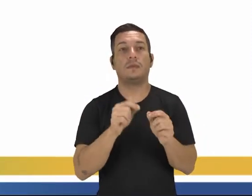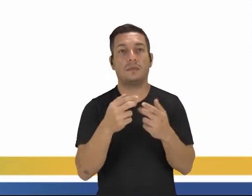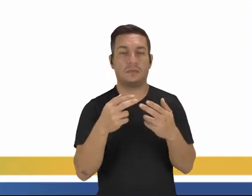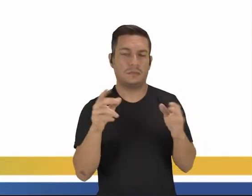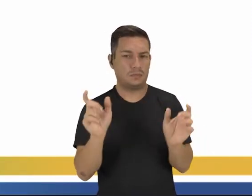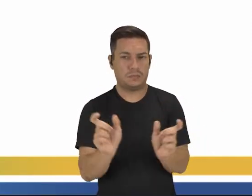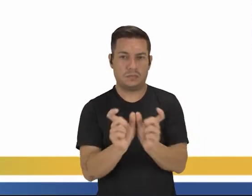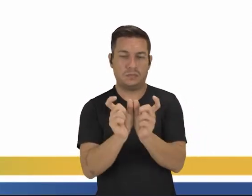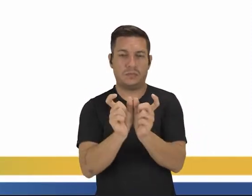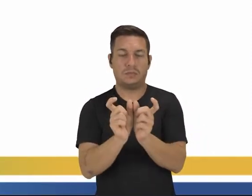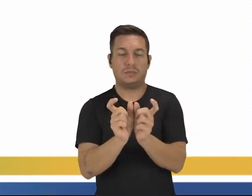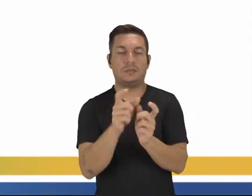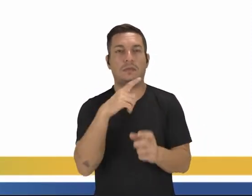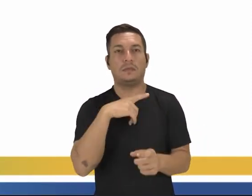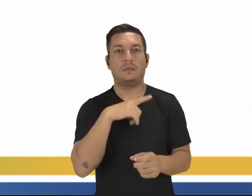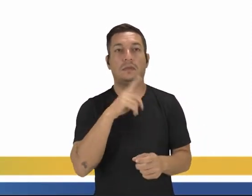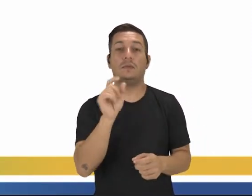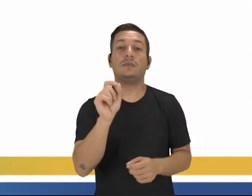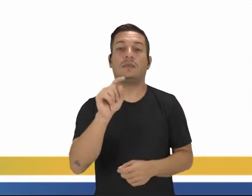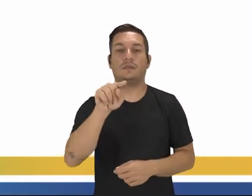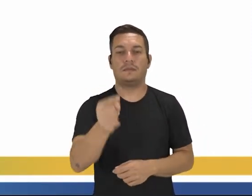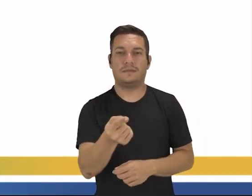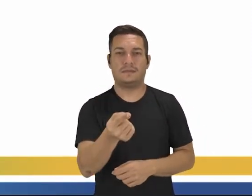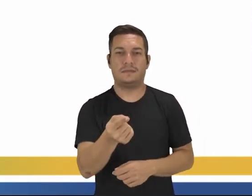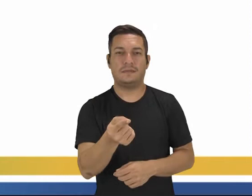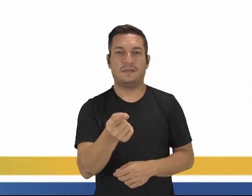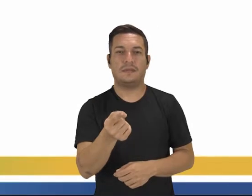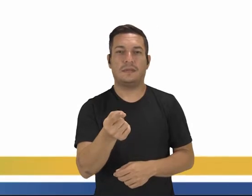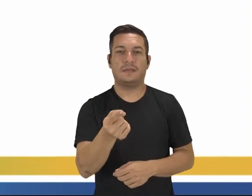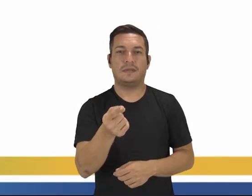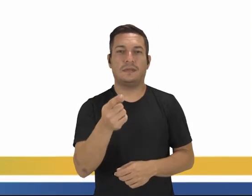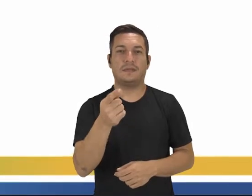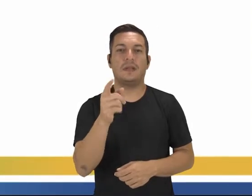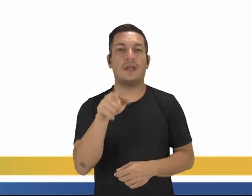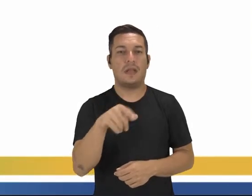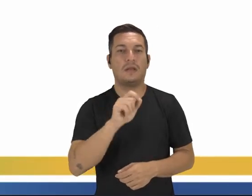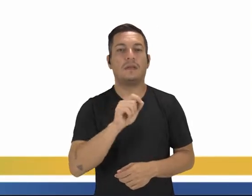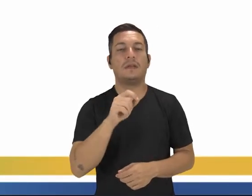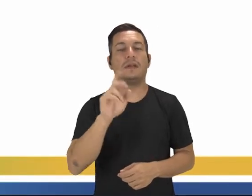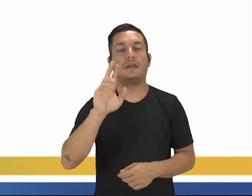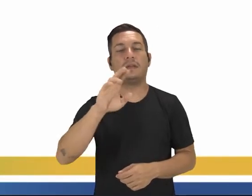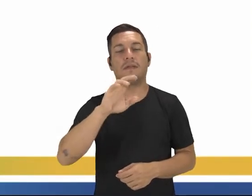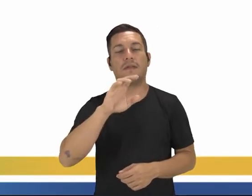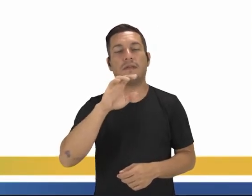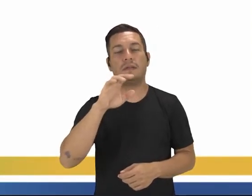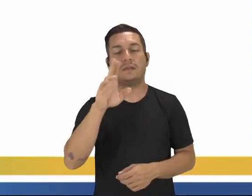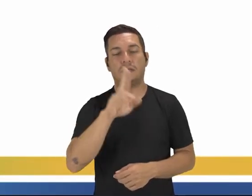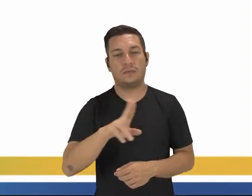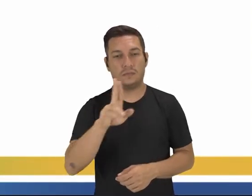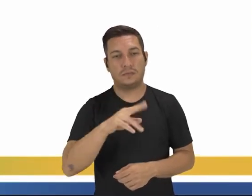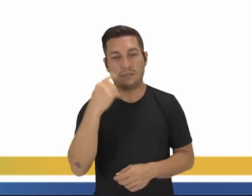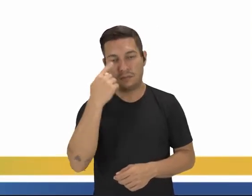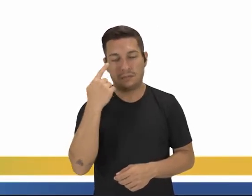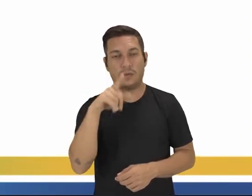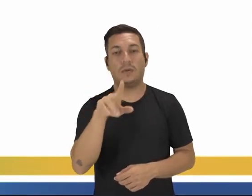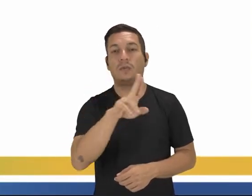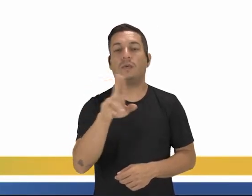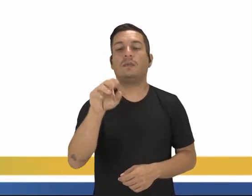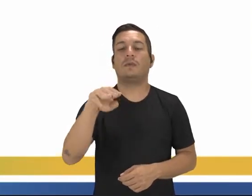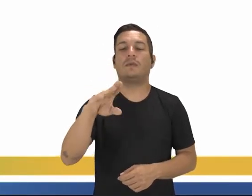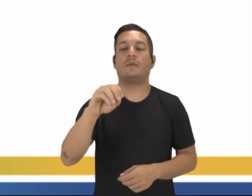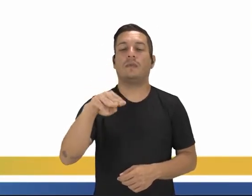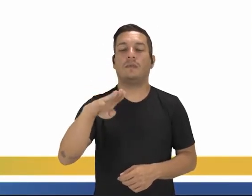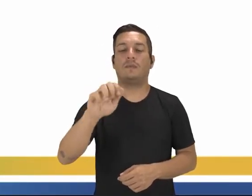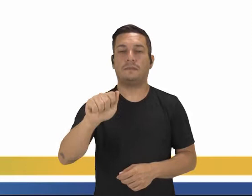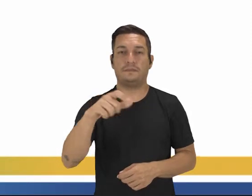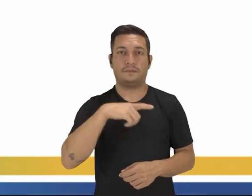uni-las, ok? Então, lá nós temos a vírgula. Vírgula é esse símbolo que no espanhol chamamos de coma. E